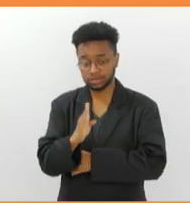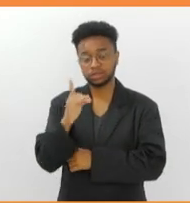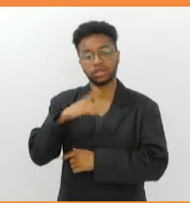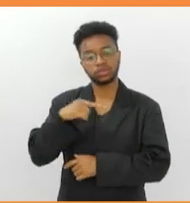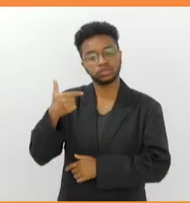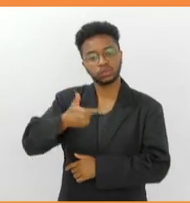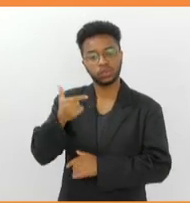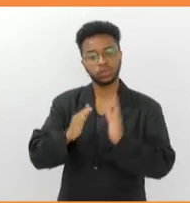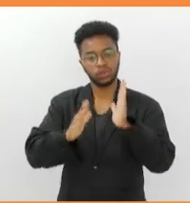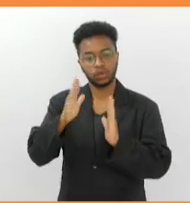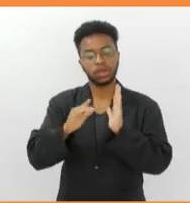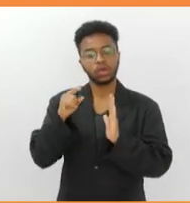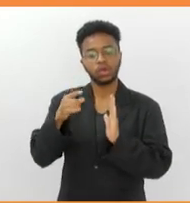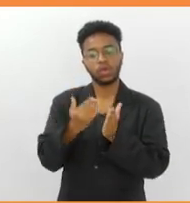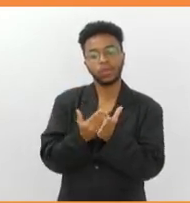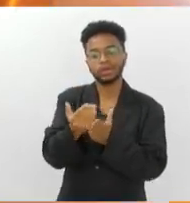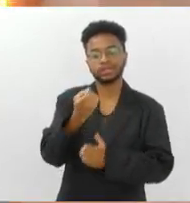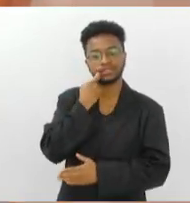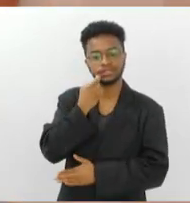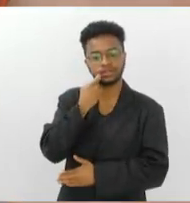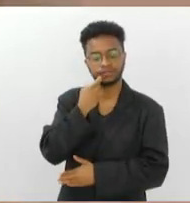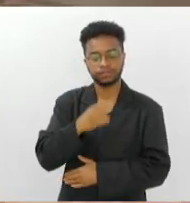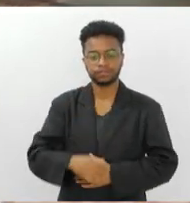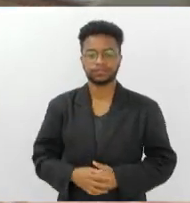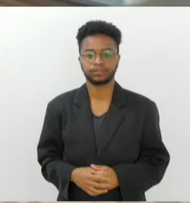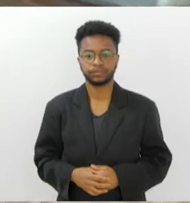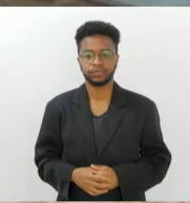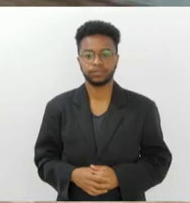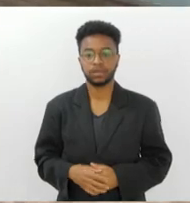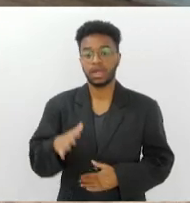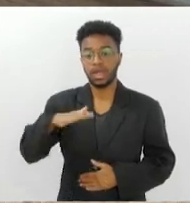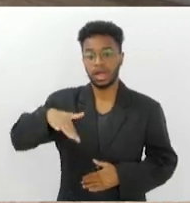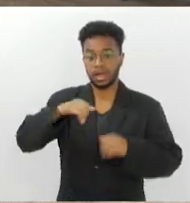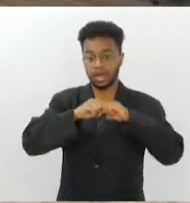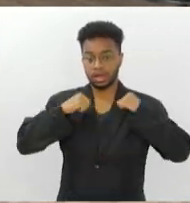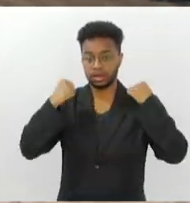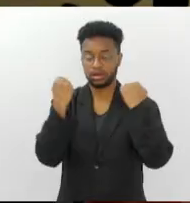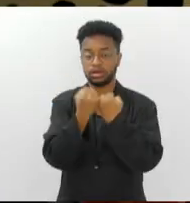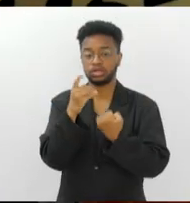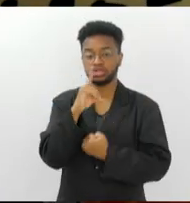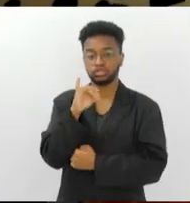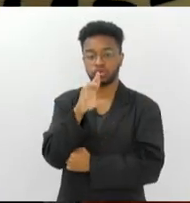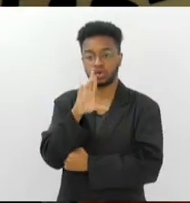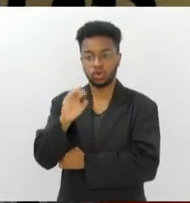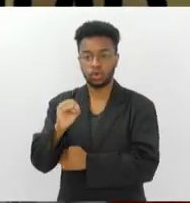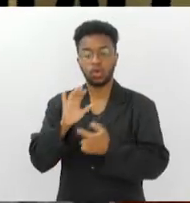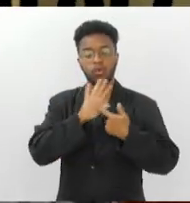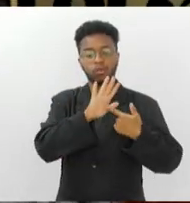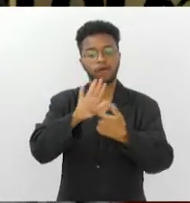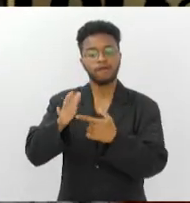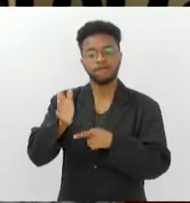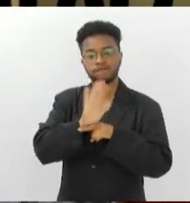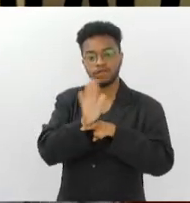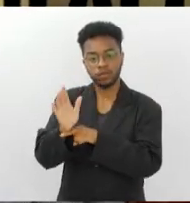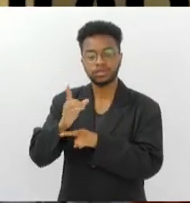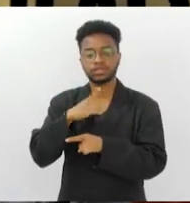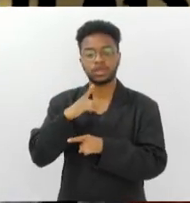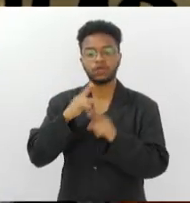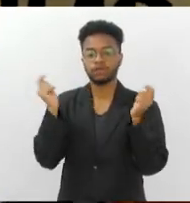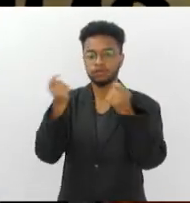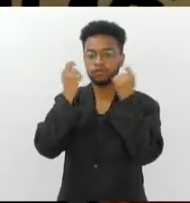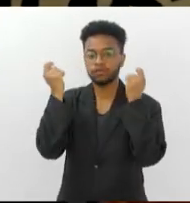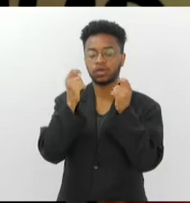da Glória a partir desta sexta-feira. Arena Carioca de Cro começa a exibir filmes no terceiro Festival de Curtas na